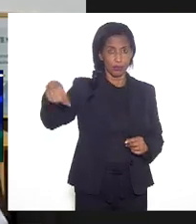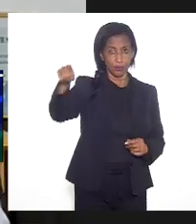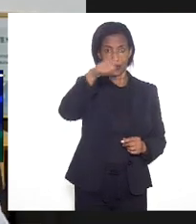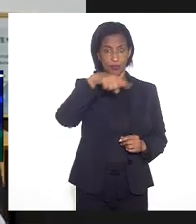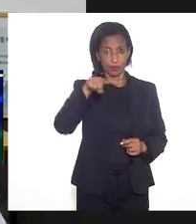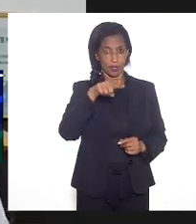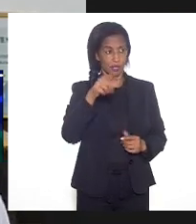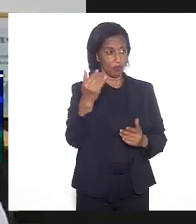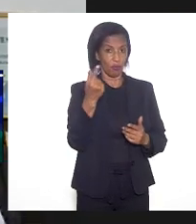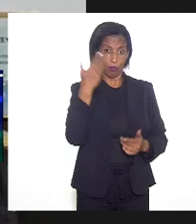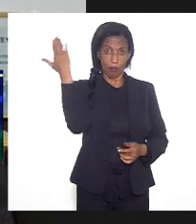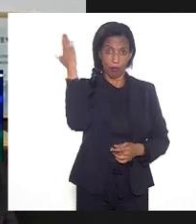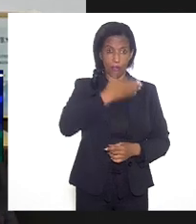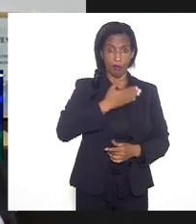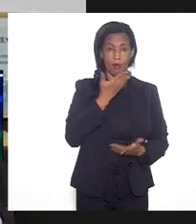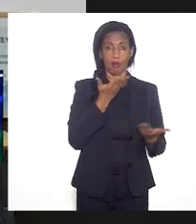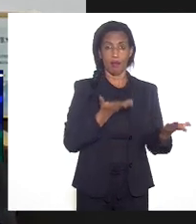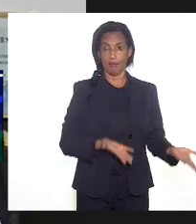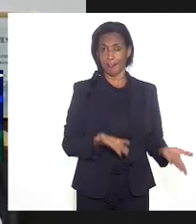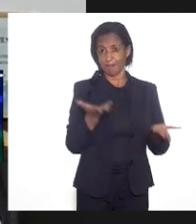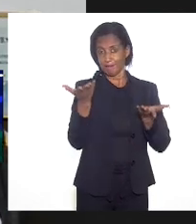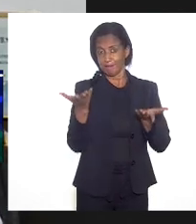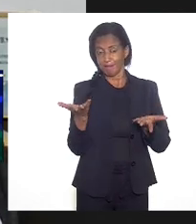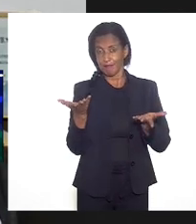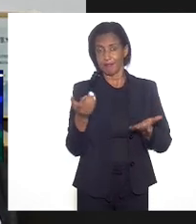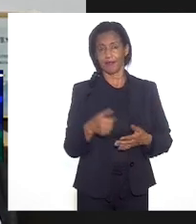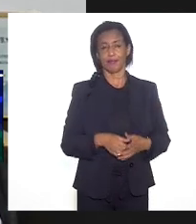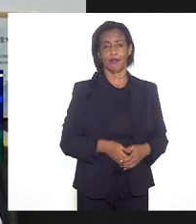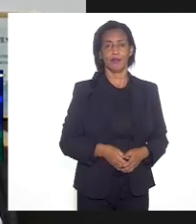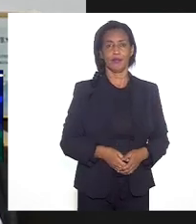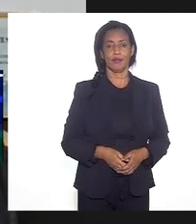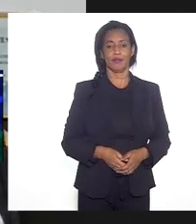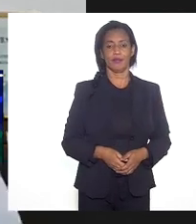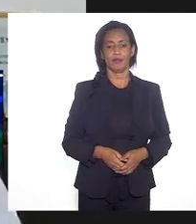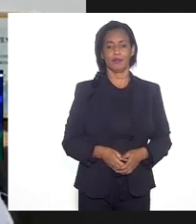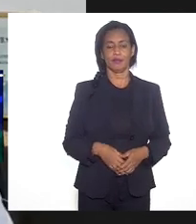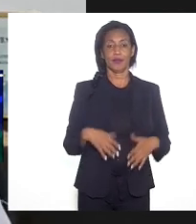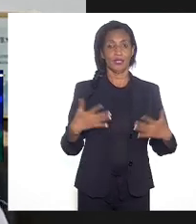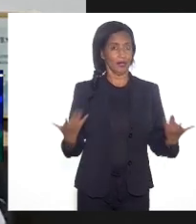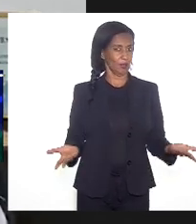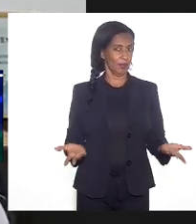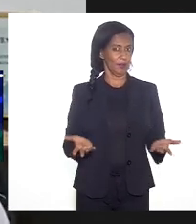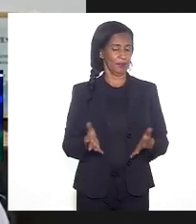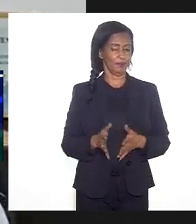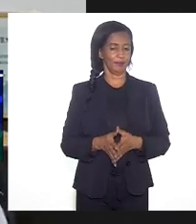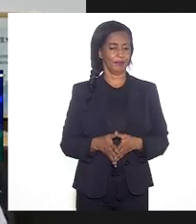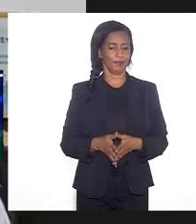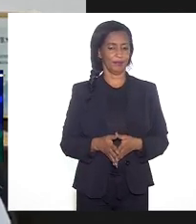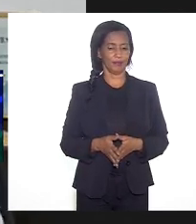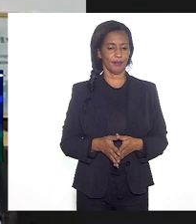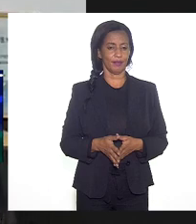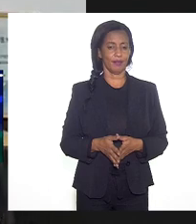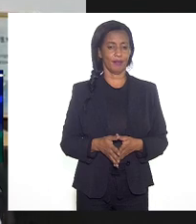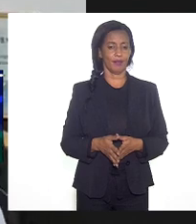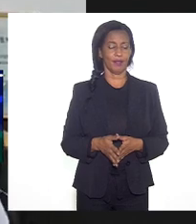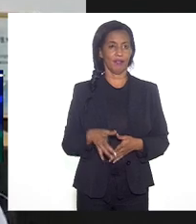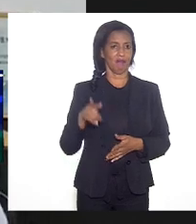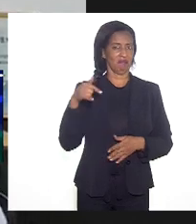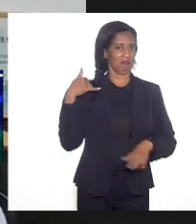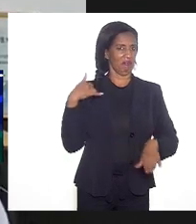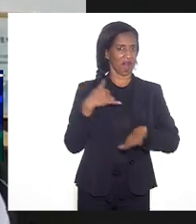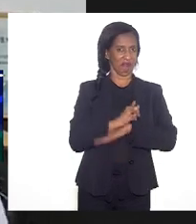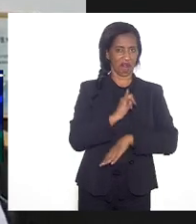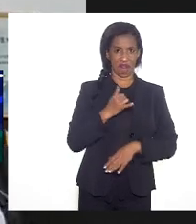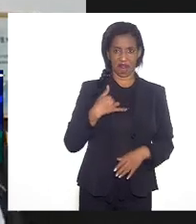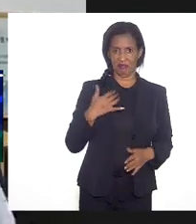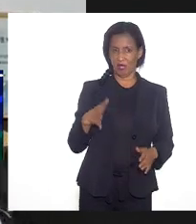vão poder comprovar por si mesmos. Então, é isso. Eles não me enganam,